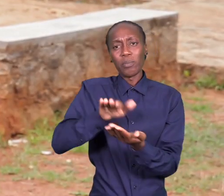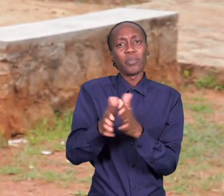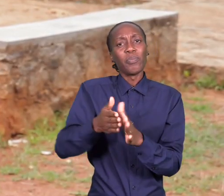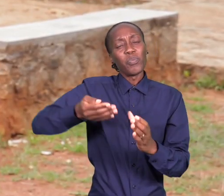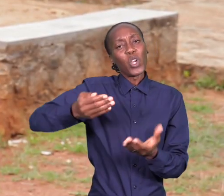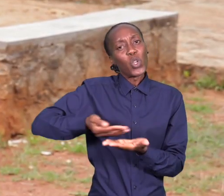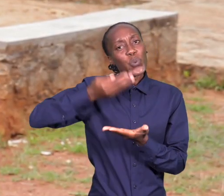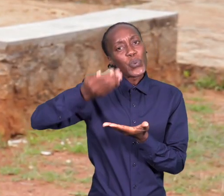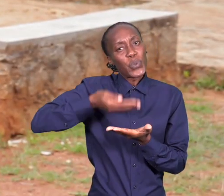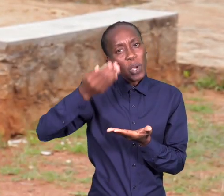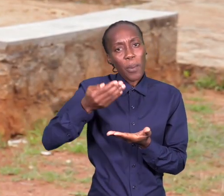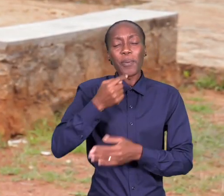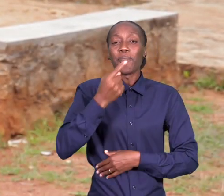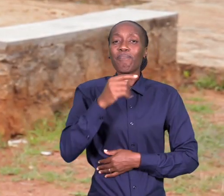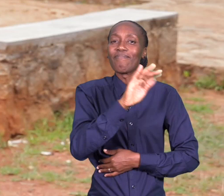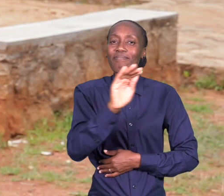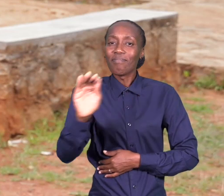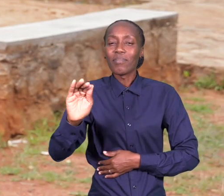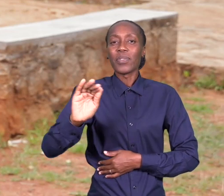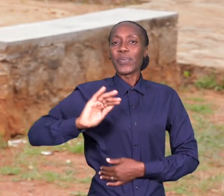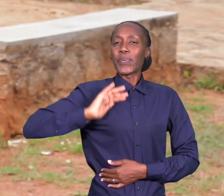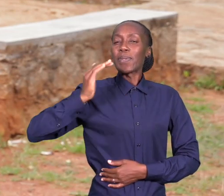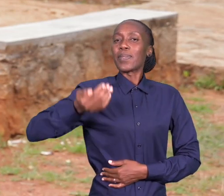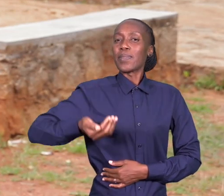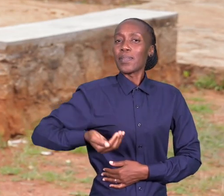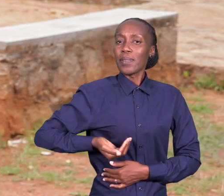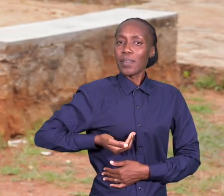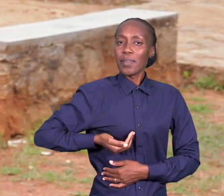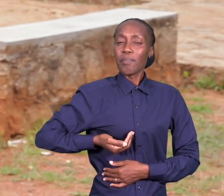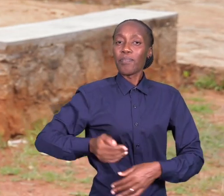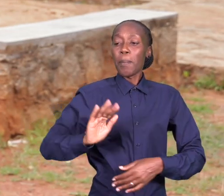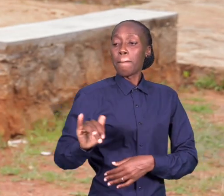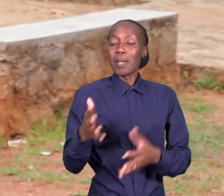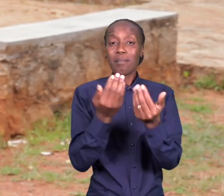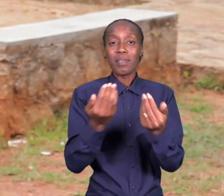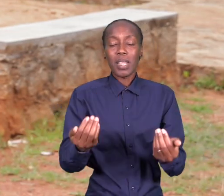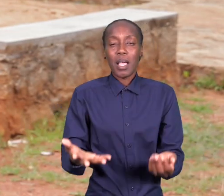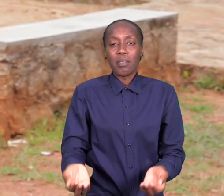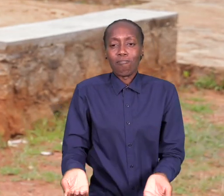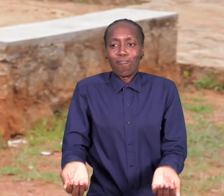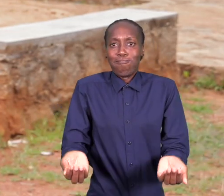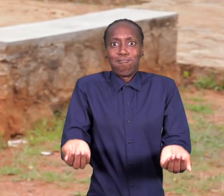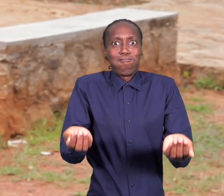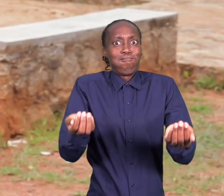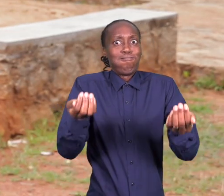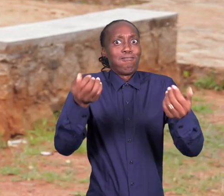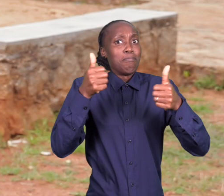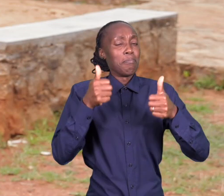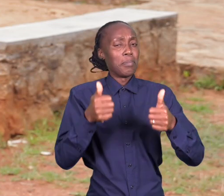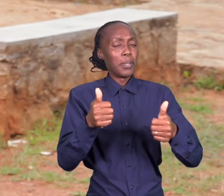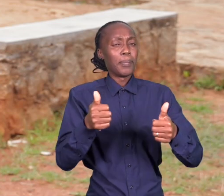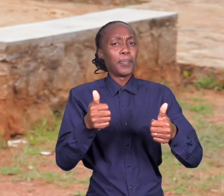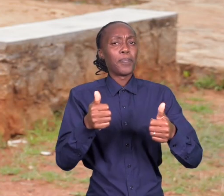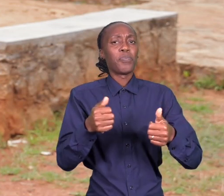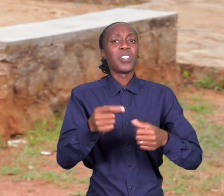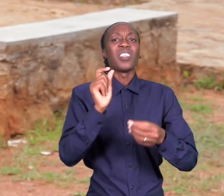recomendação, eu diria a todas as mães que para que as nossas crianças cresçam bem, não é necessariamente